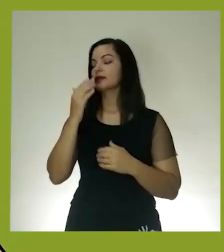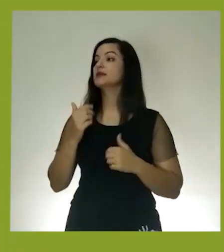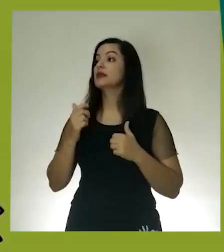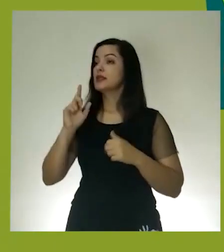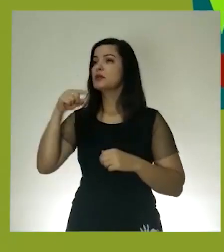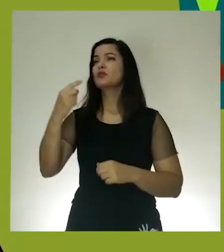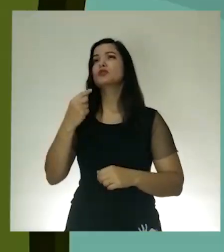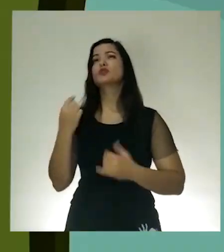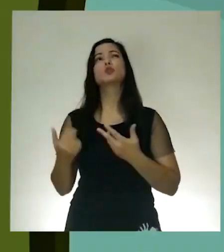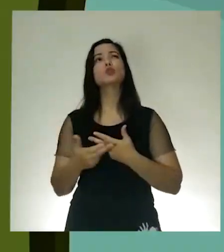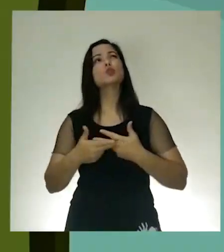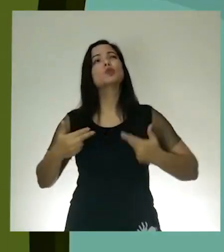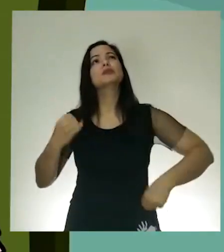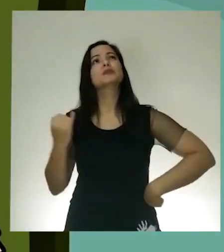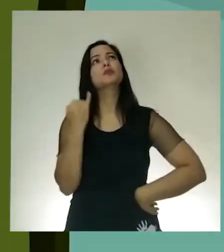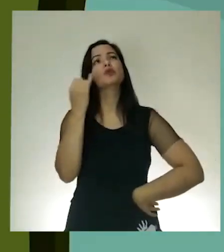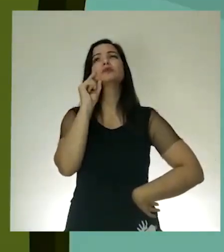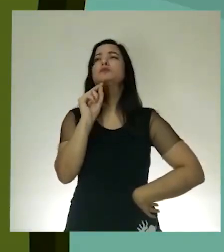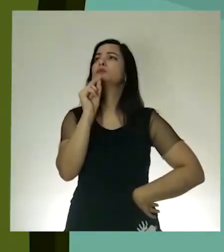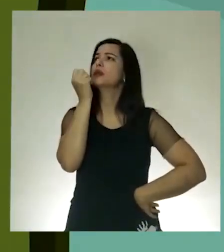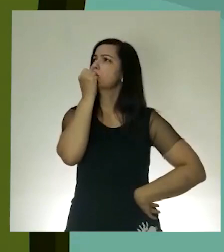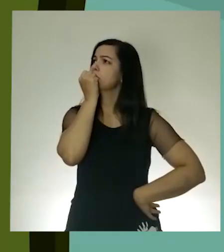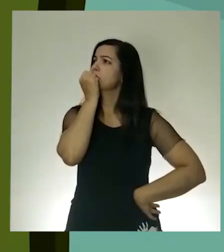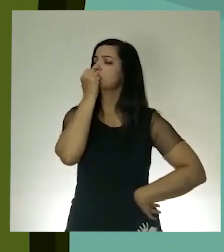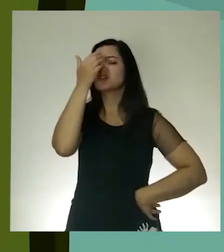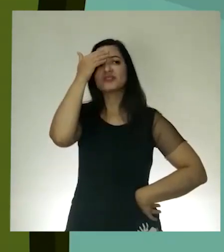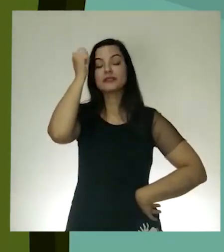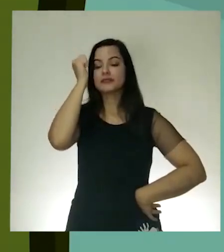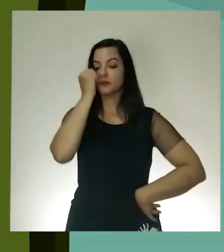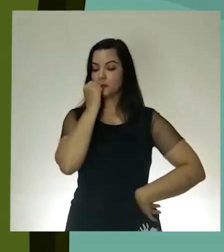para fazer, que é... o que é mesmo?